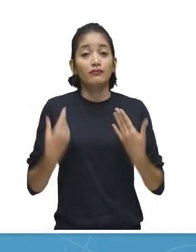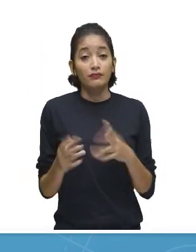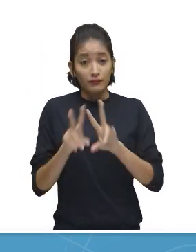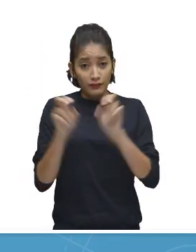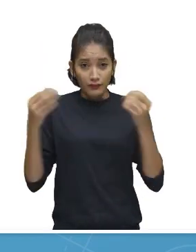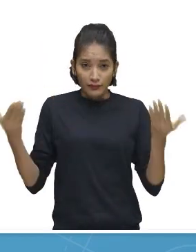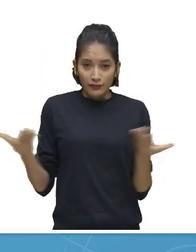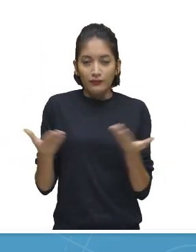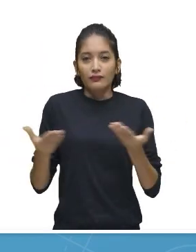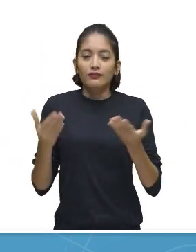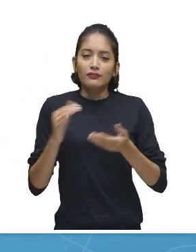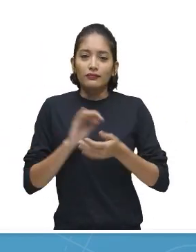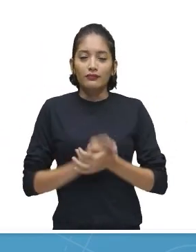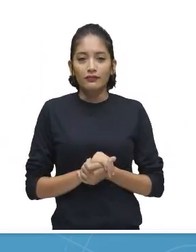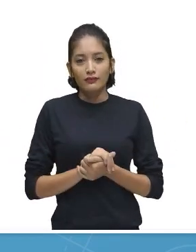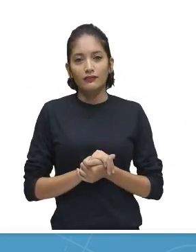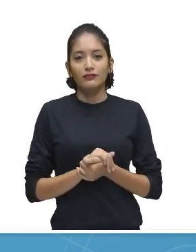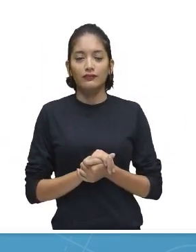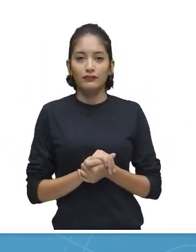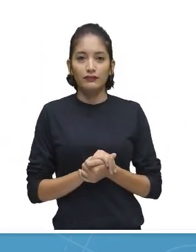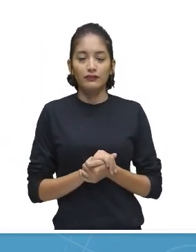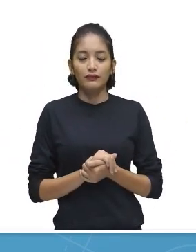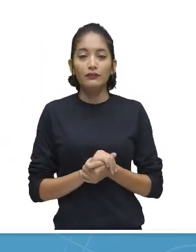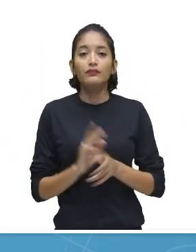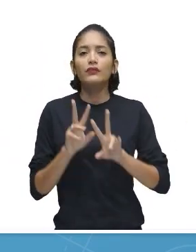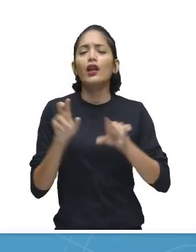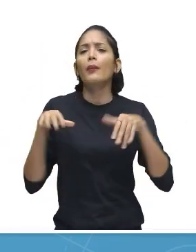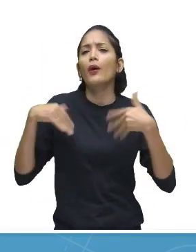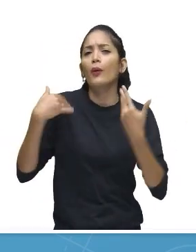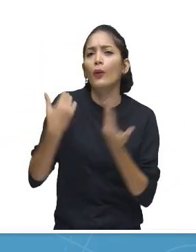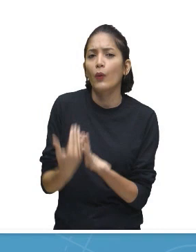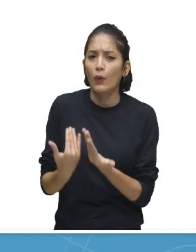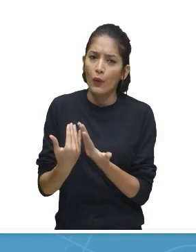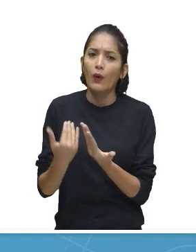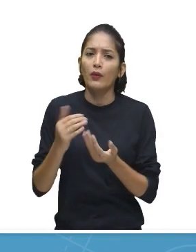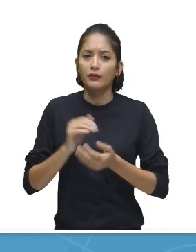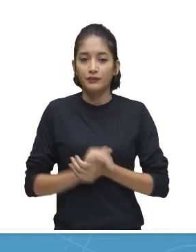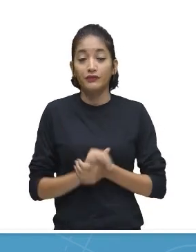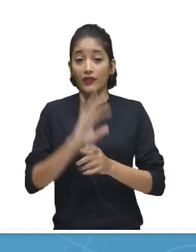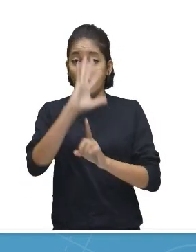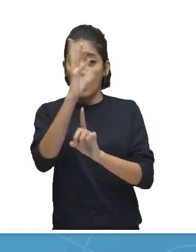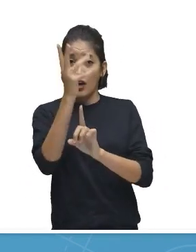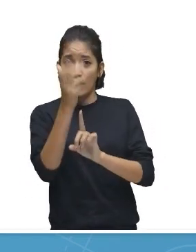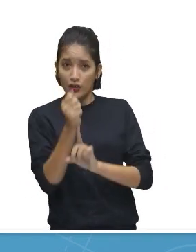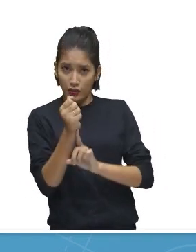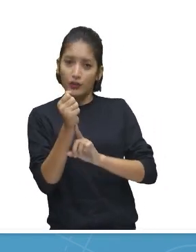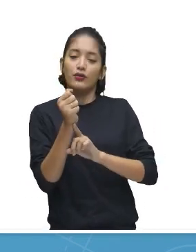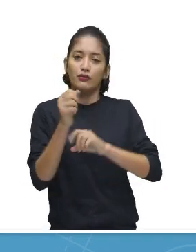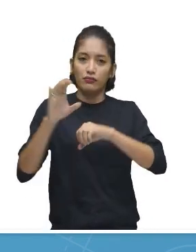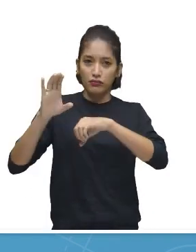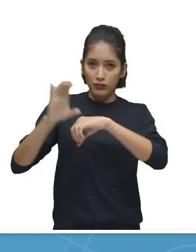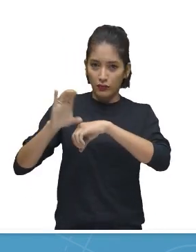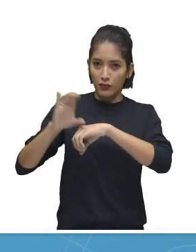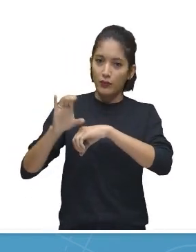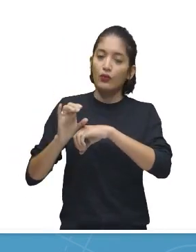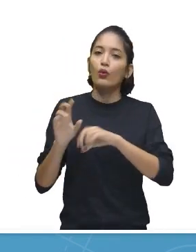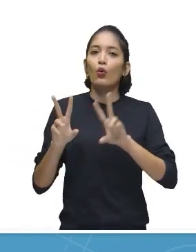hoje. Então, hoje nós vamos falar sobre um movimento artístico chamado cubismo.